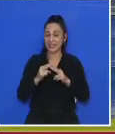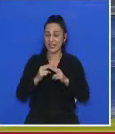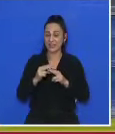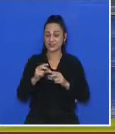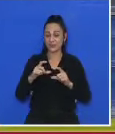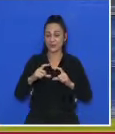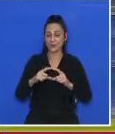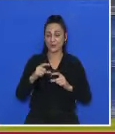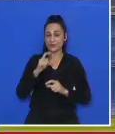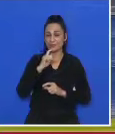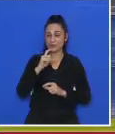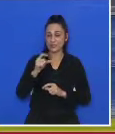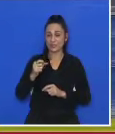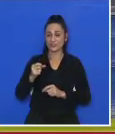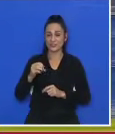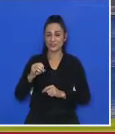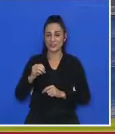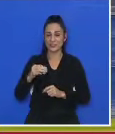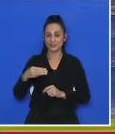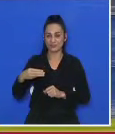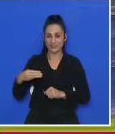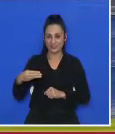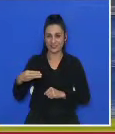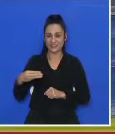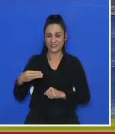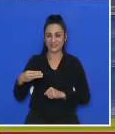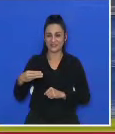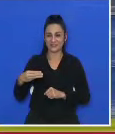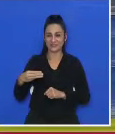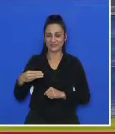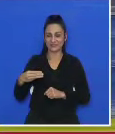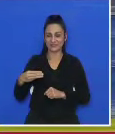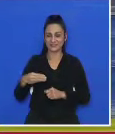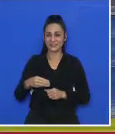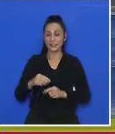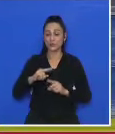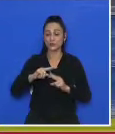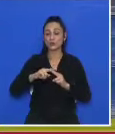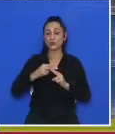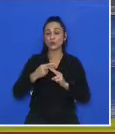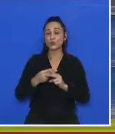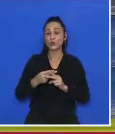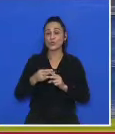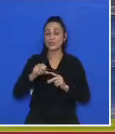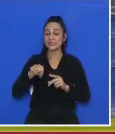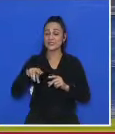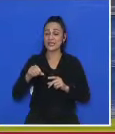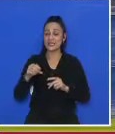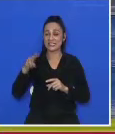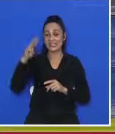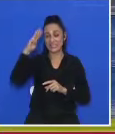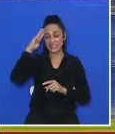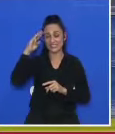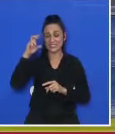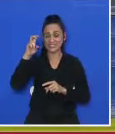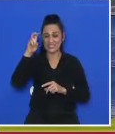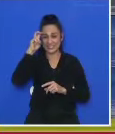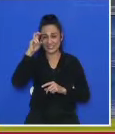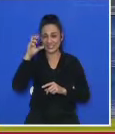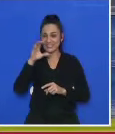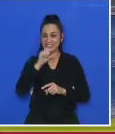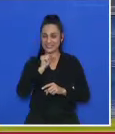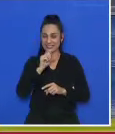verde, 03. Verde, 03. Dupla cena, com sorteios às terças, quintas e